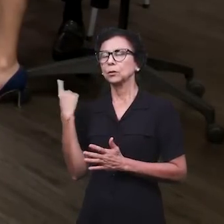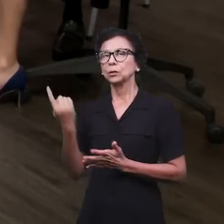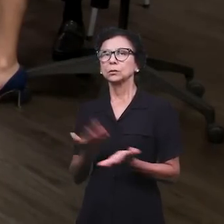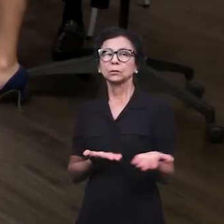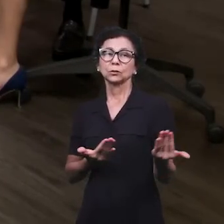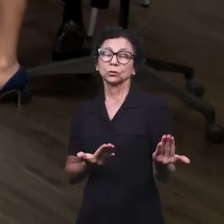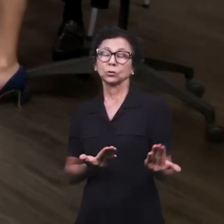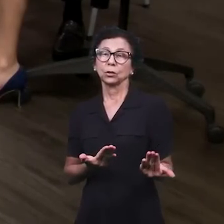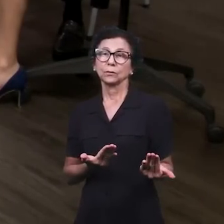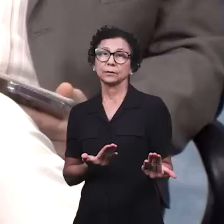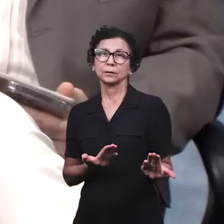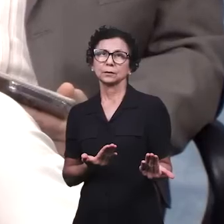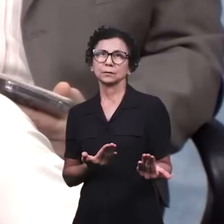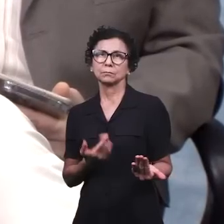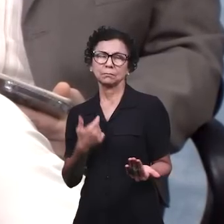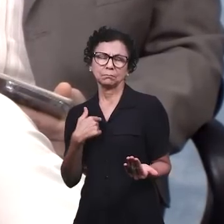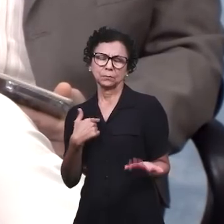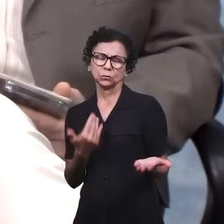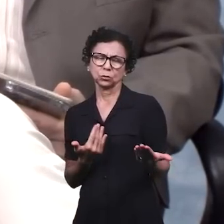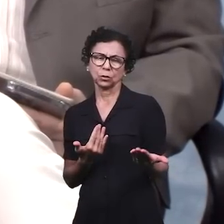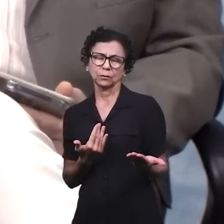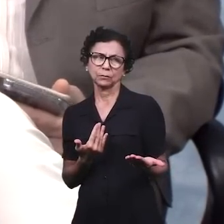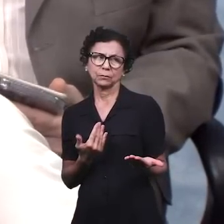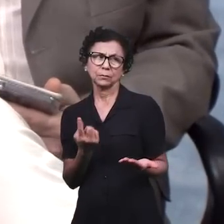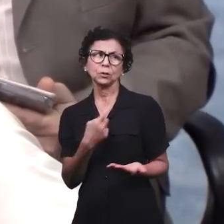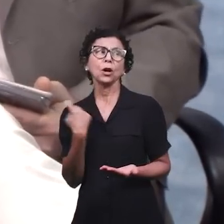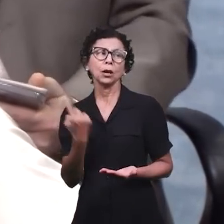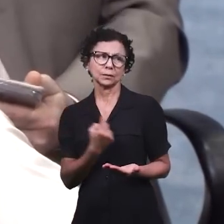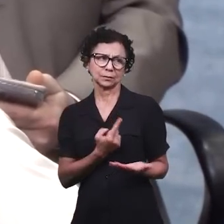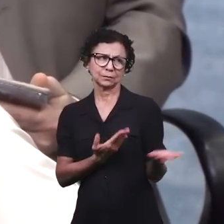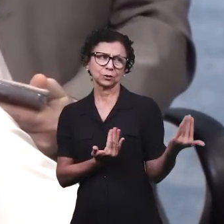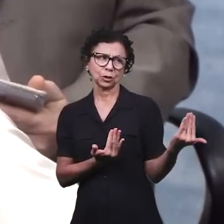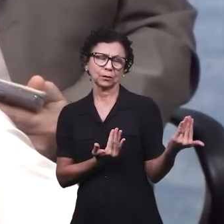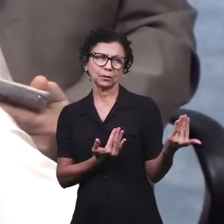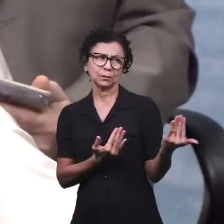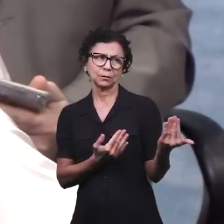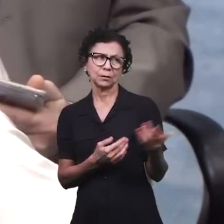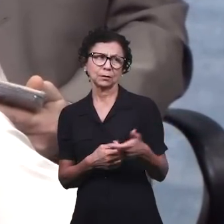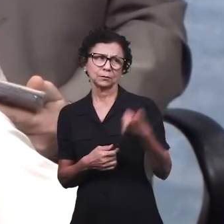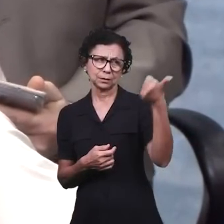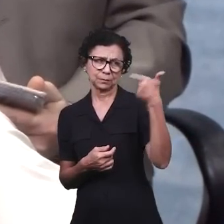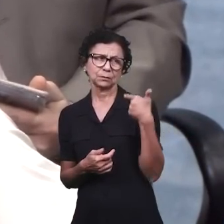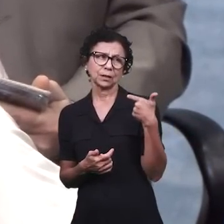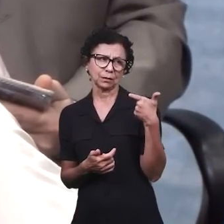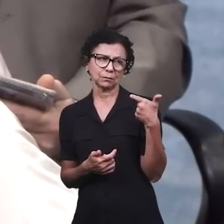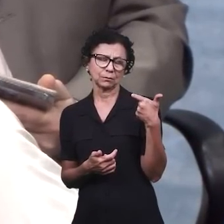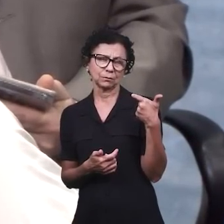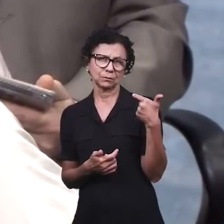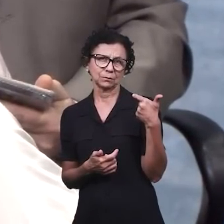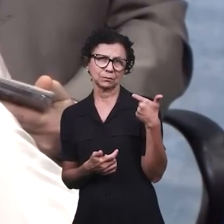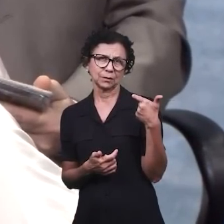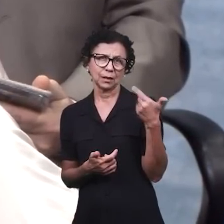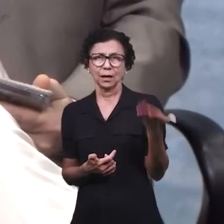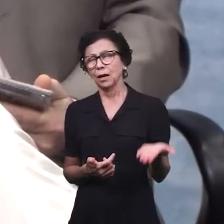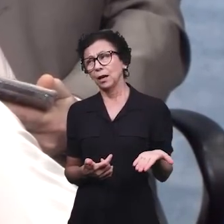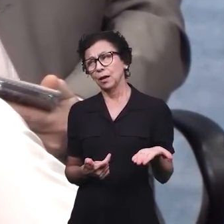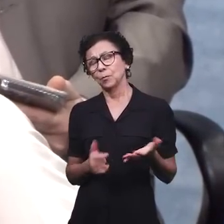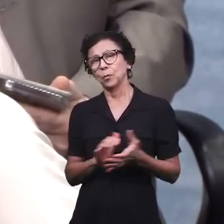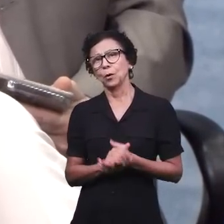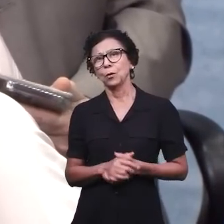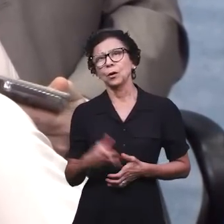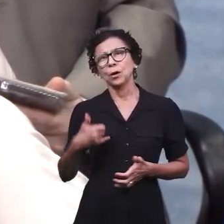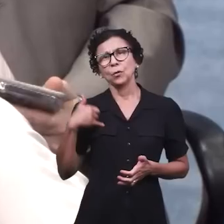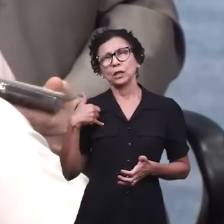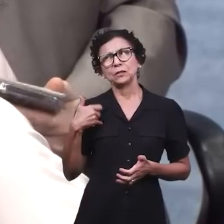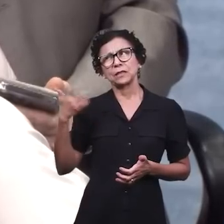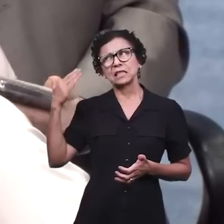jovens. Eu também sou jovem. Nós somos jovens, né, Amadeu? Você um pouco mais que eu. Claro. Por aí. O